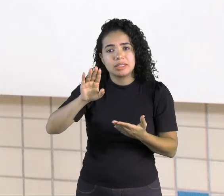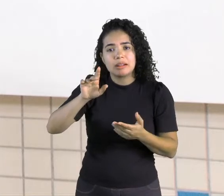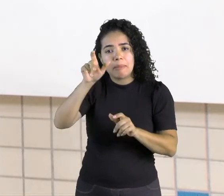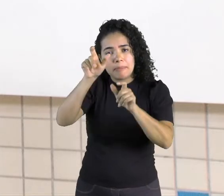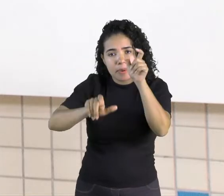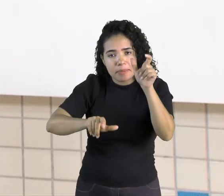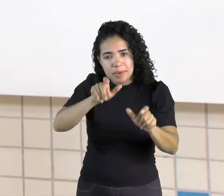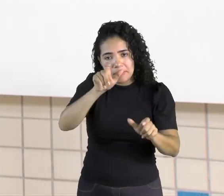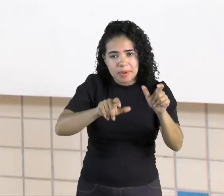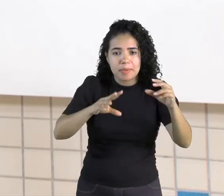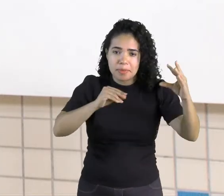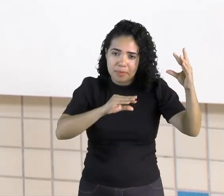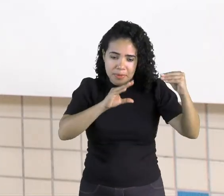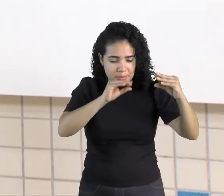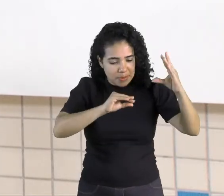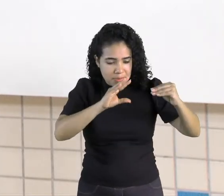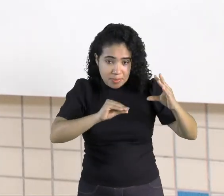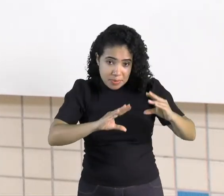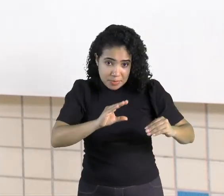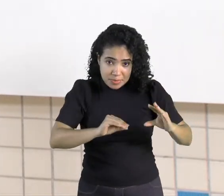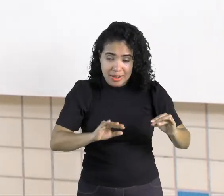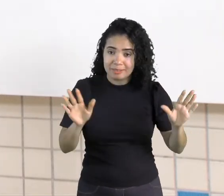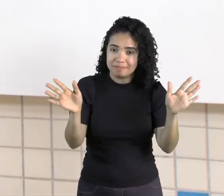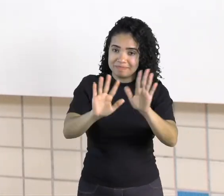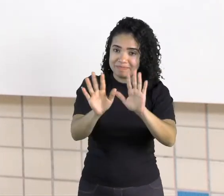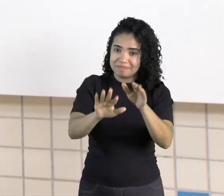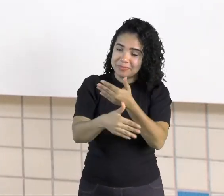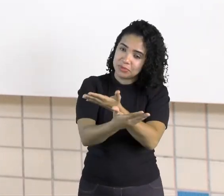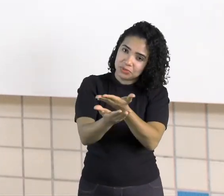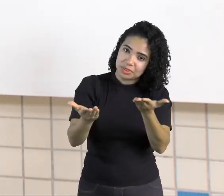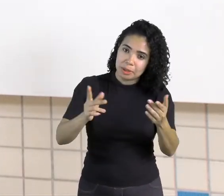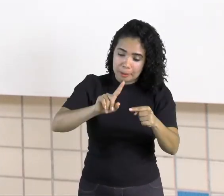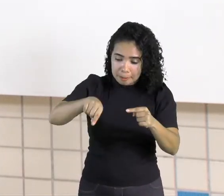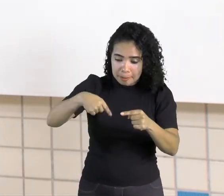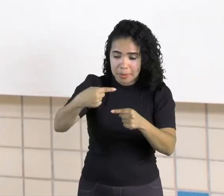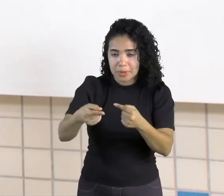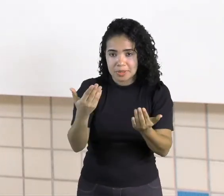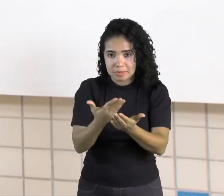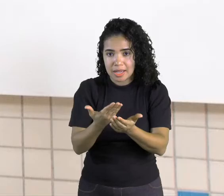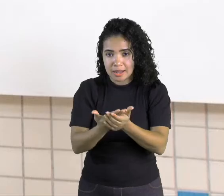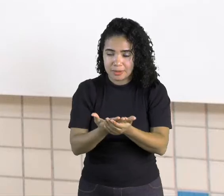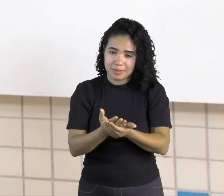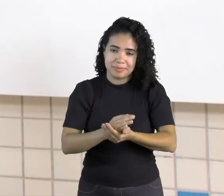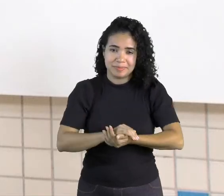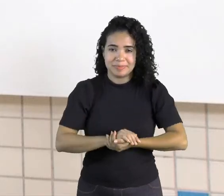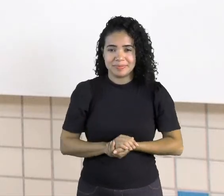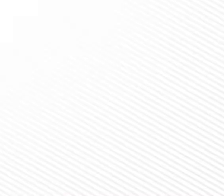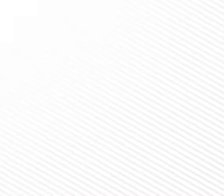personagens. Eu me despeço de vocês e até a nossa próxima aula.